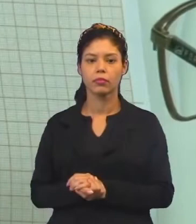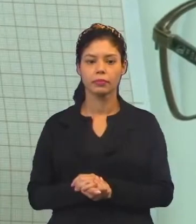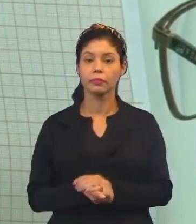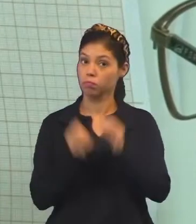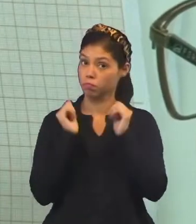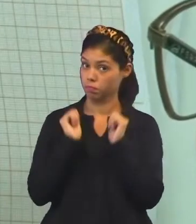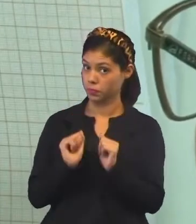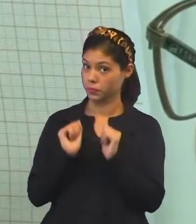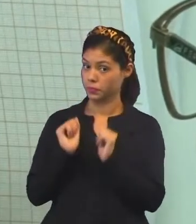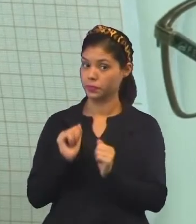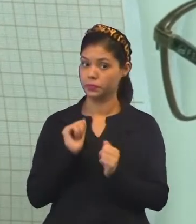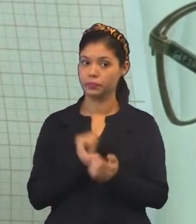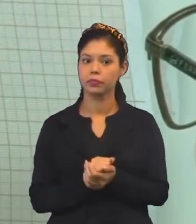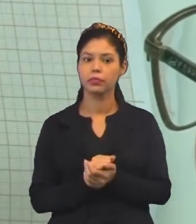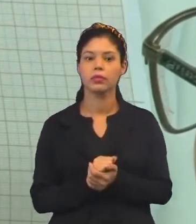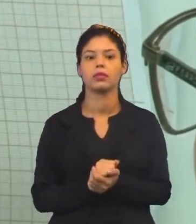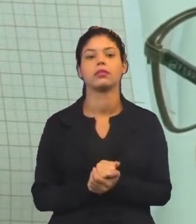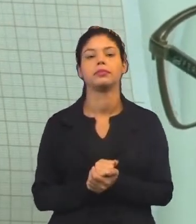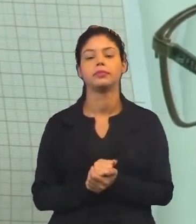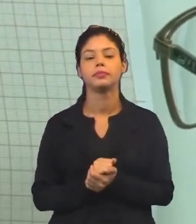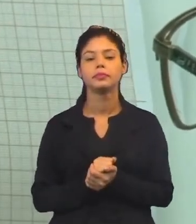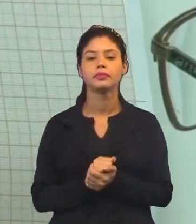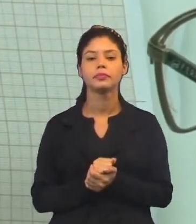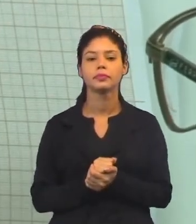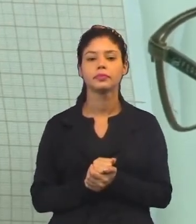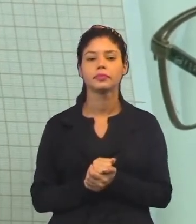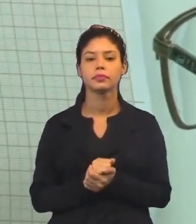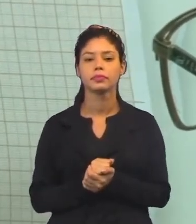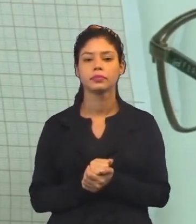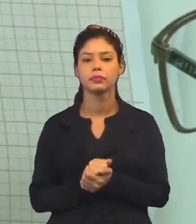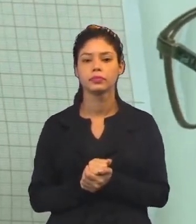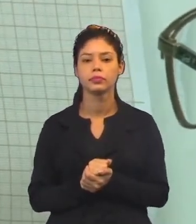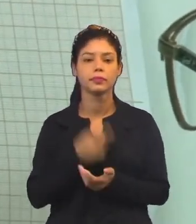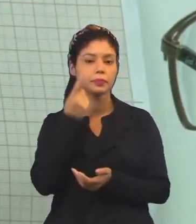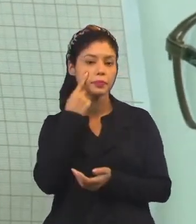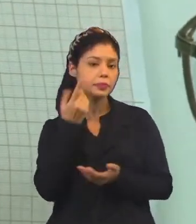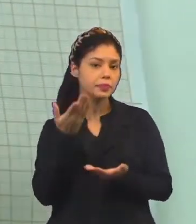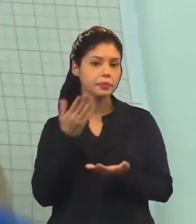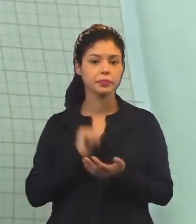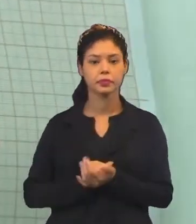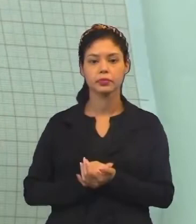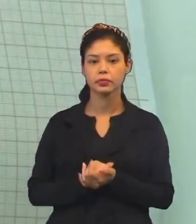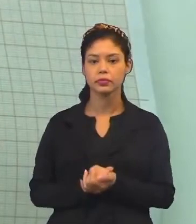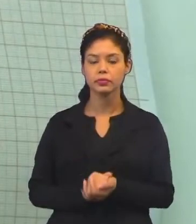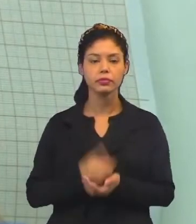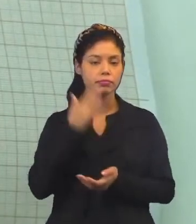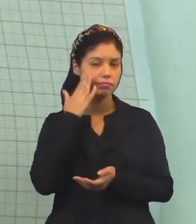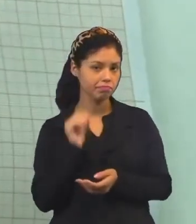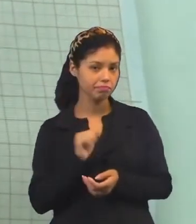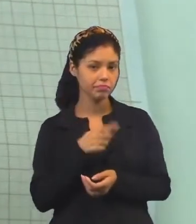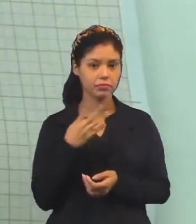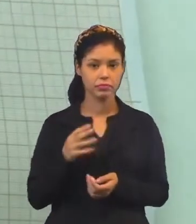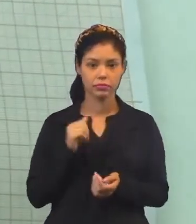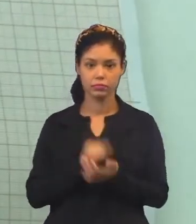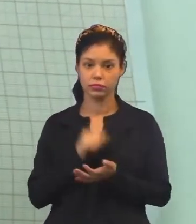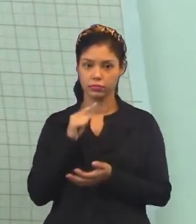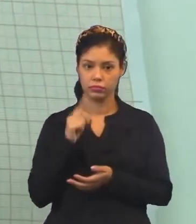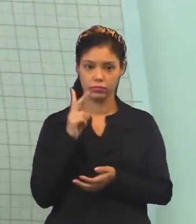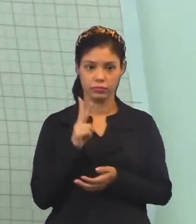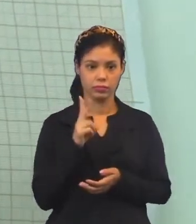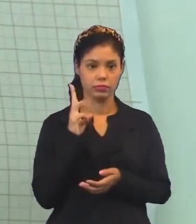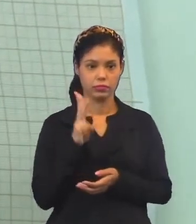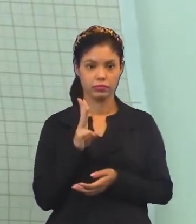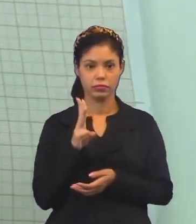eu posso, né, fazer assim, olha só. Aí eu só conto por dentro.